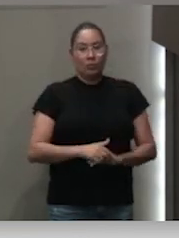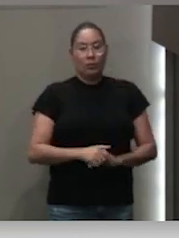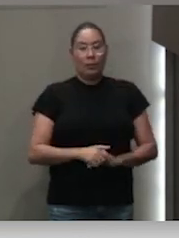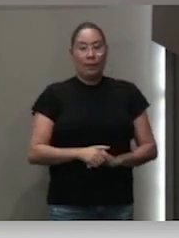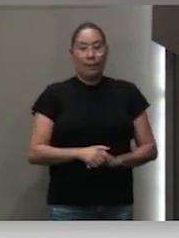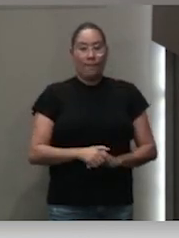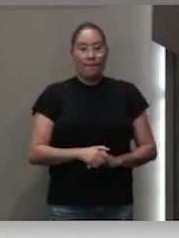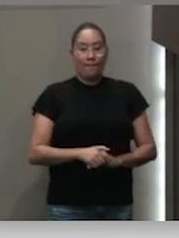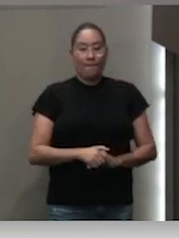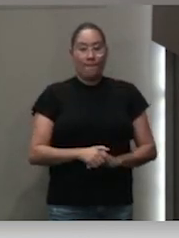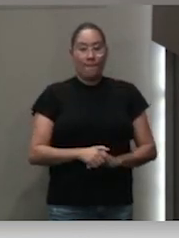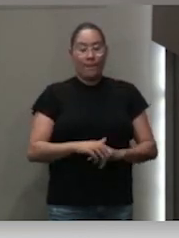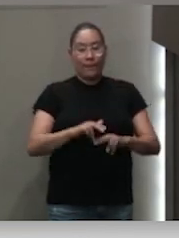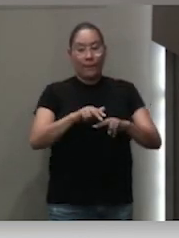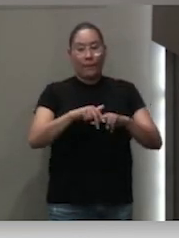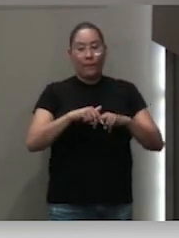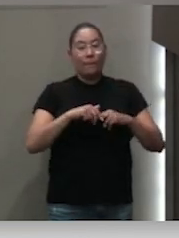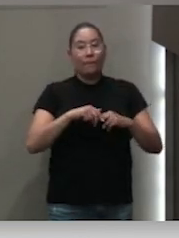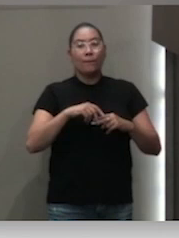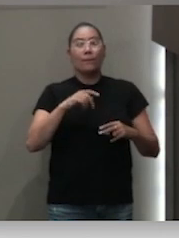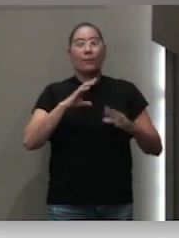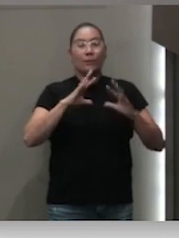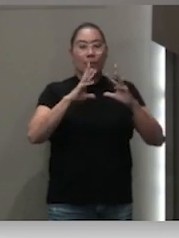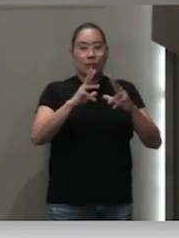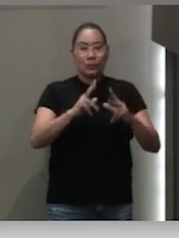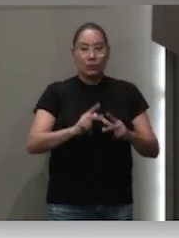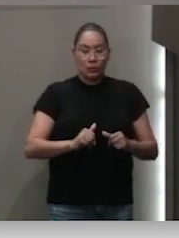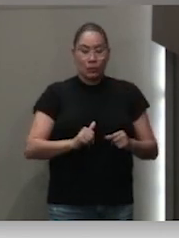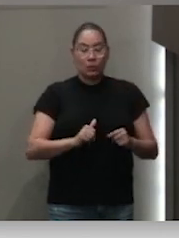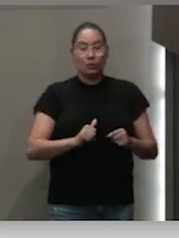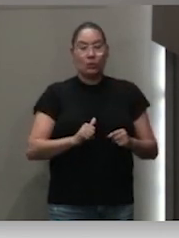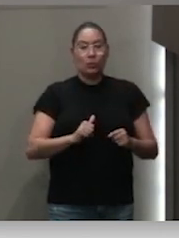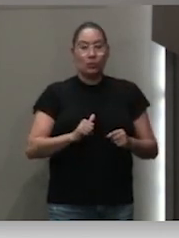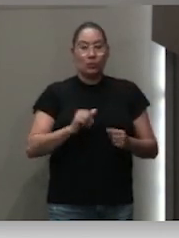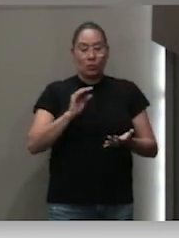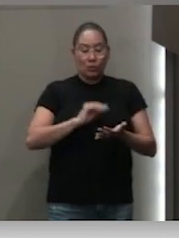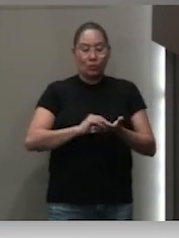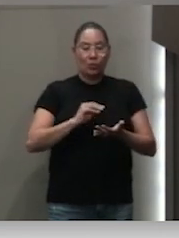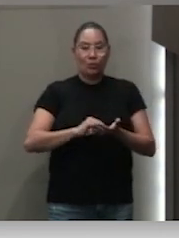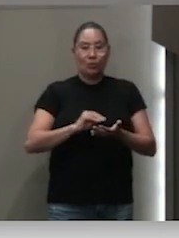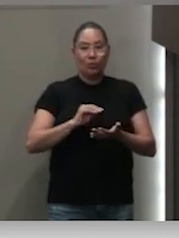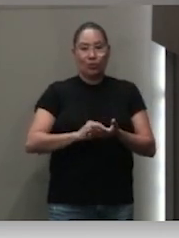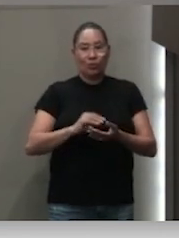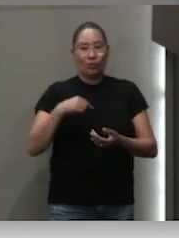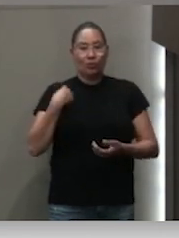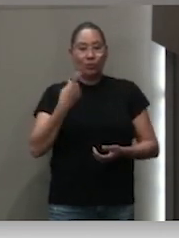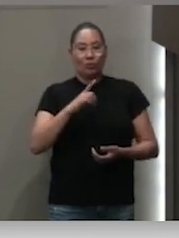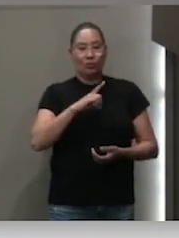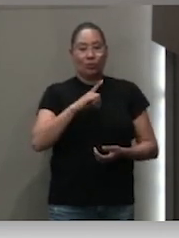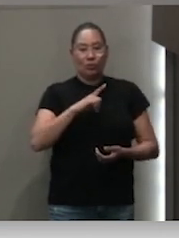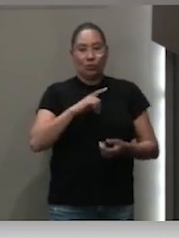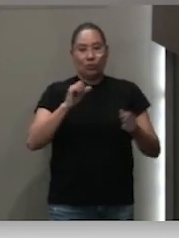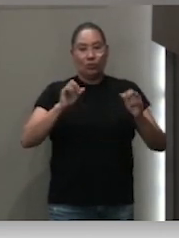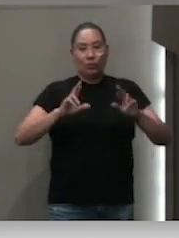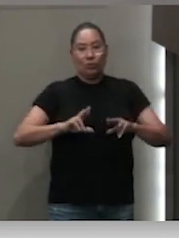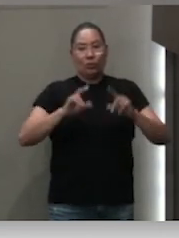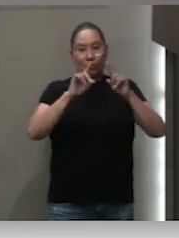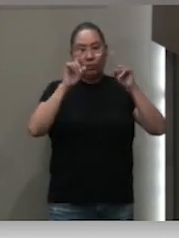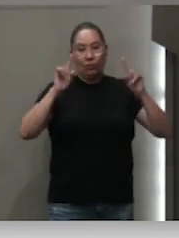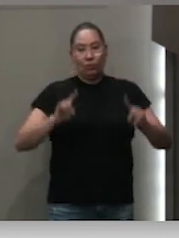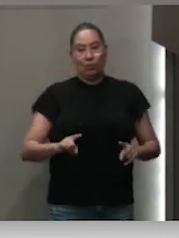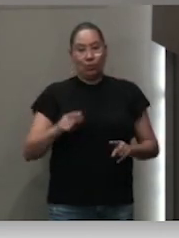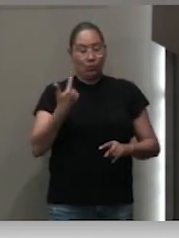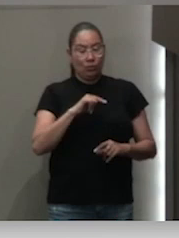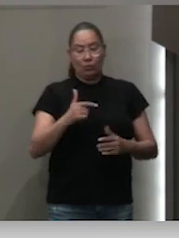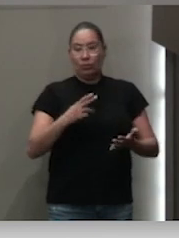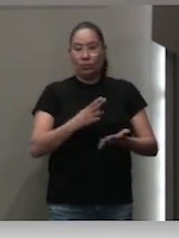verdade decorre disso boa parte de todas as carências que nós temos no serviço público que não tem